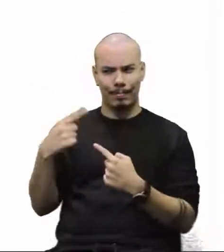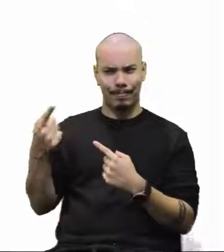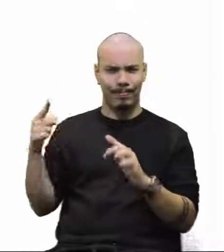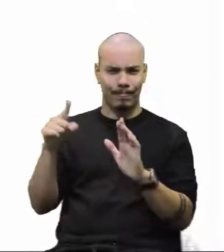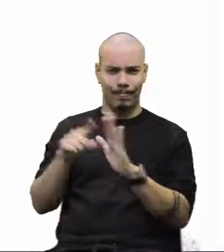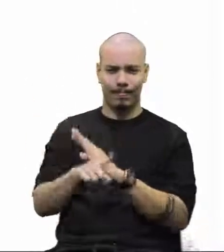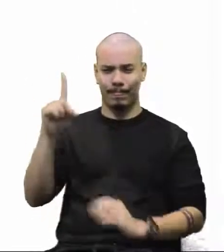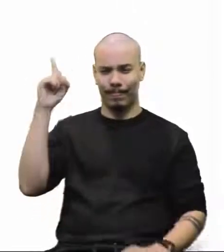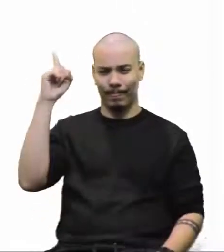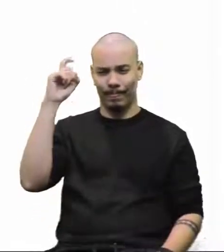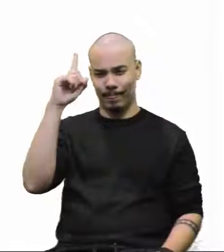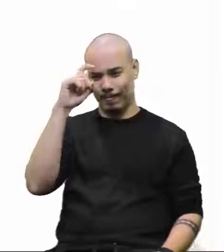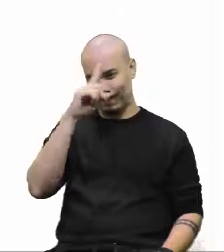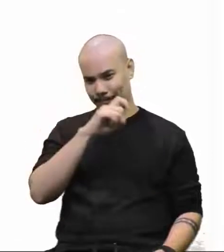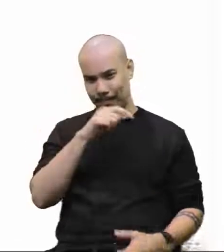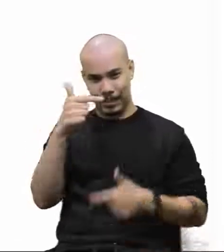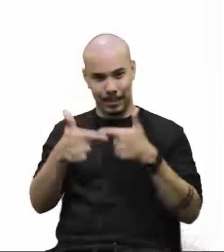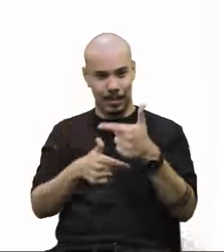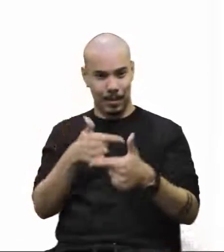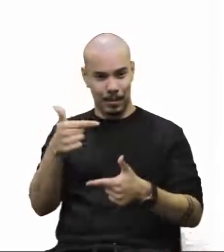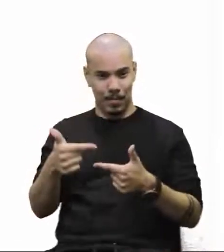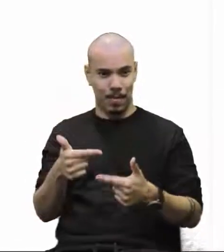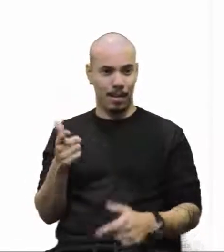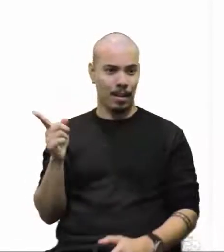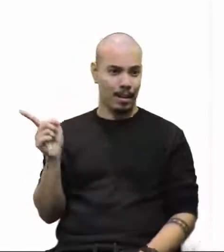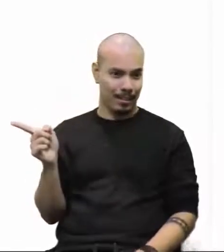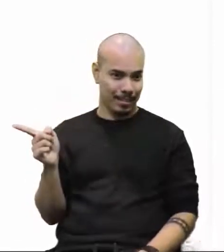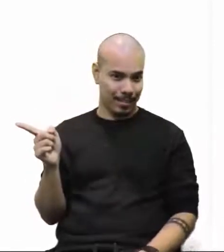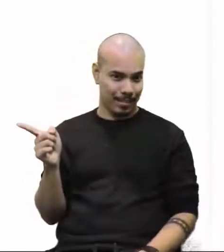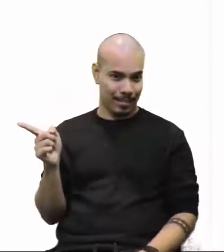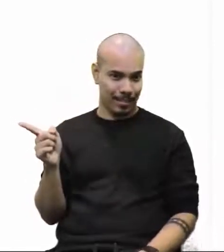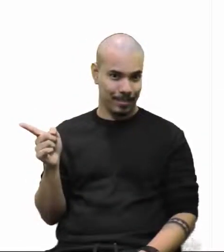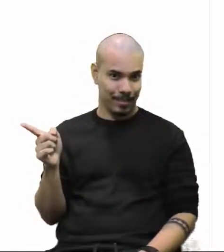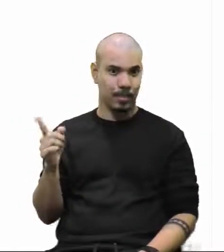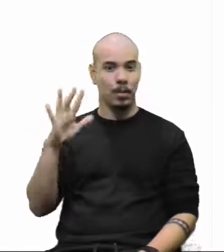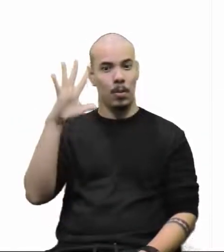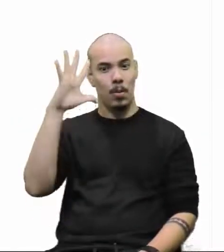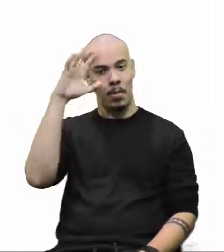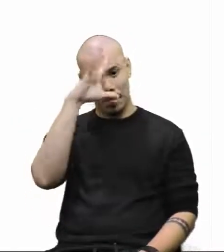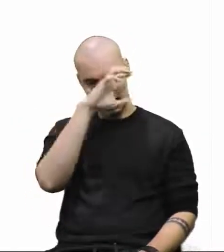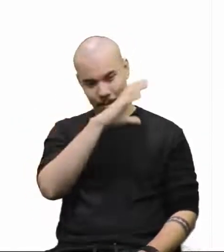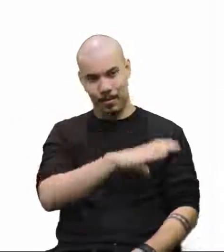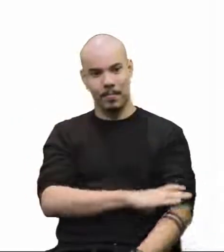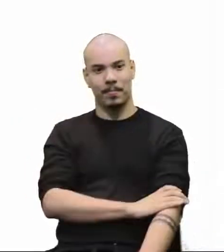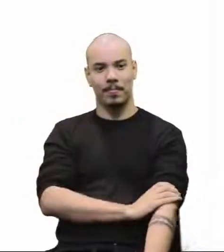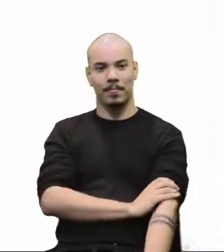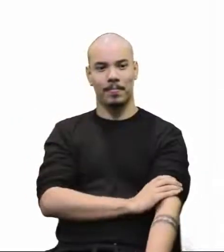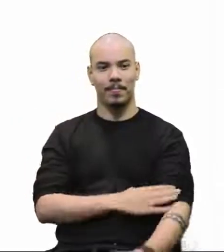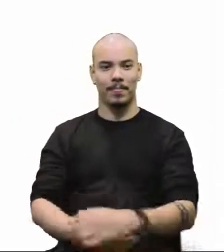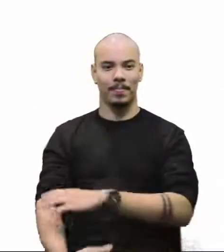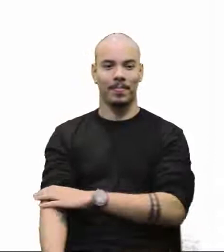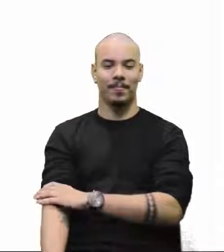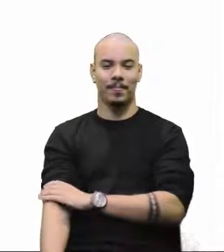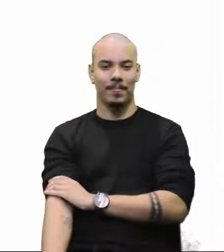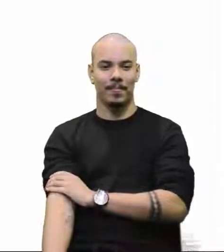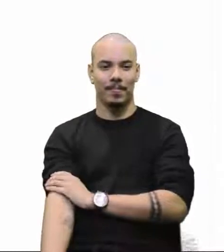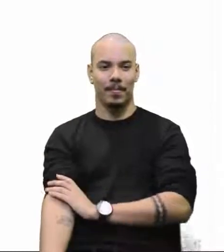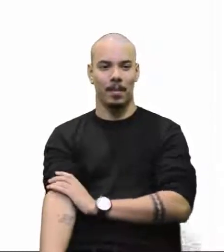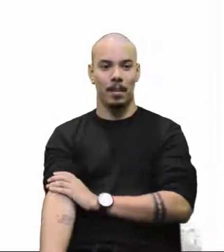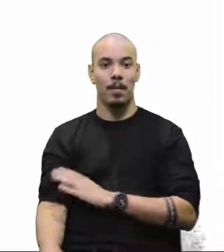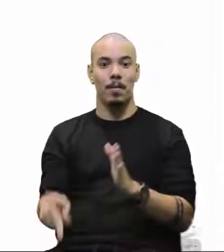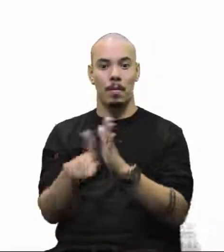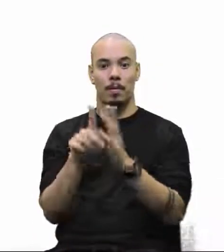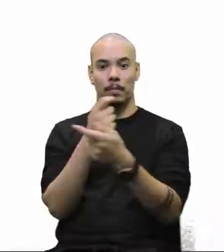daqui vai dar trabalho para eles, ó. Essa questão é complicada. Então, eu não vou nem comentar.